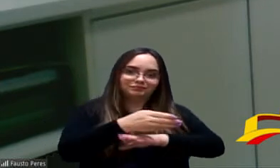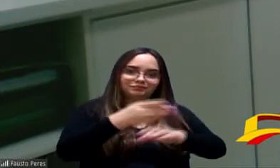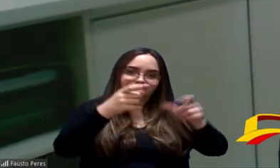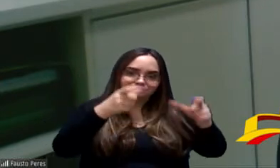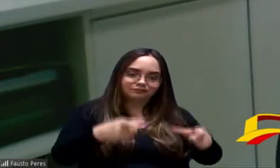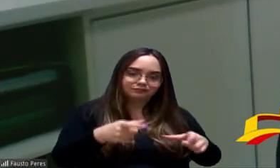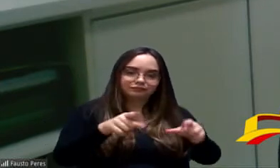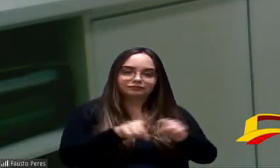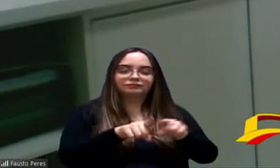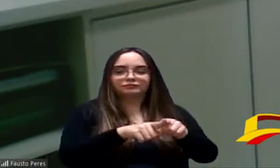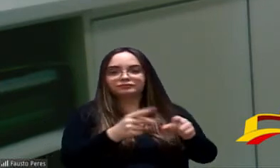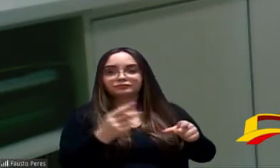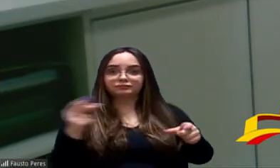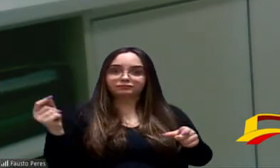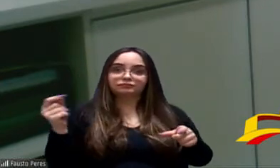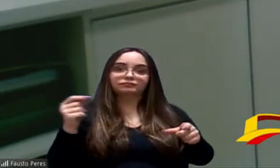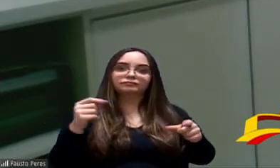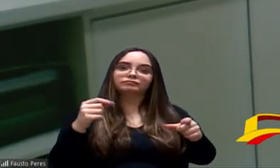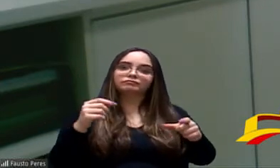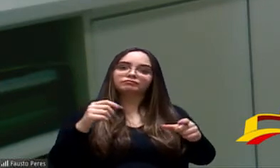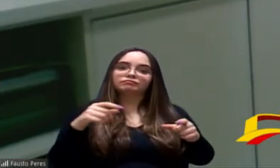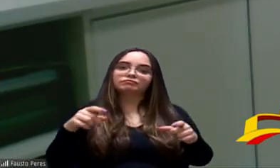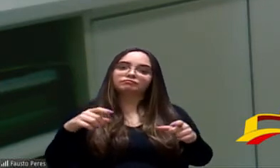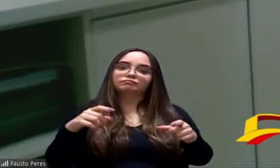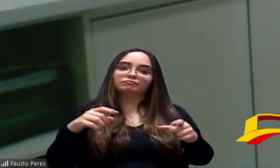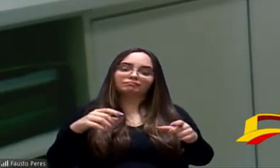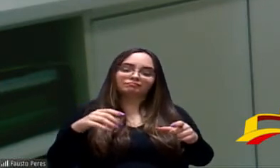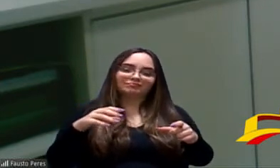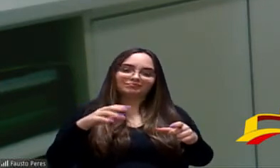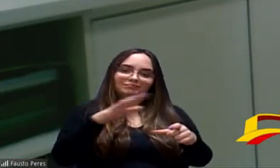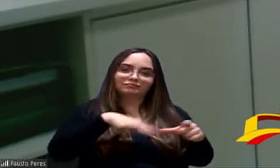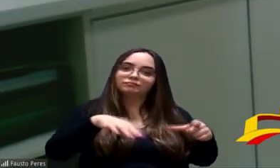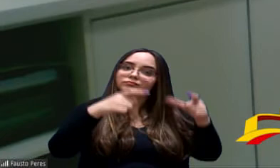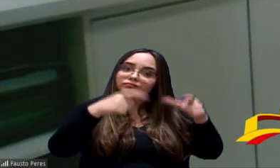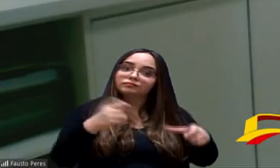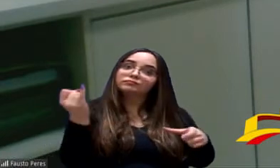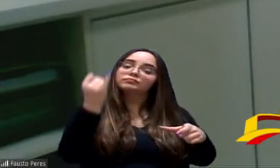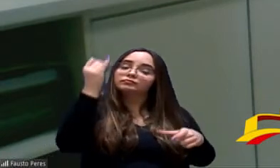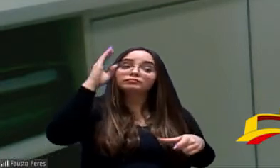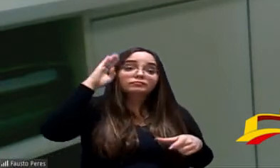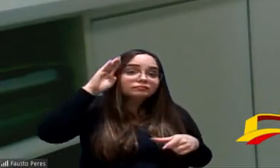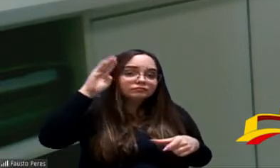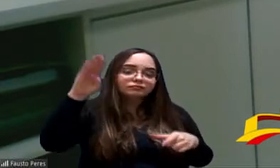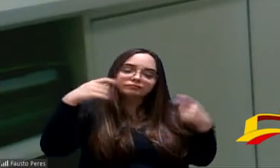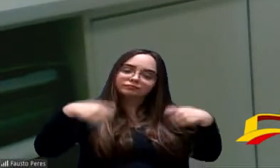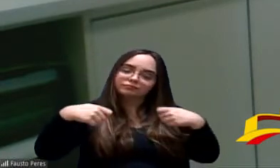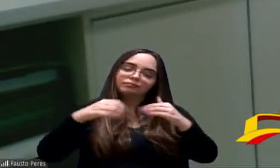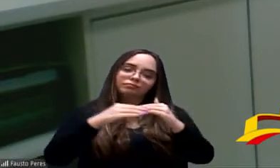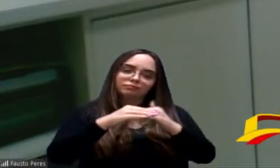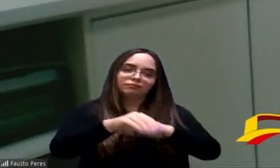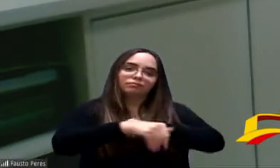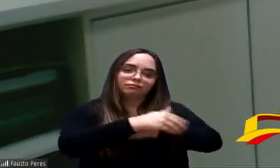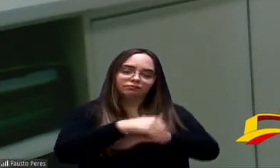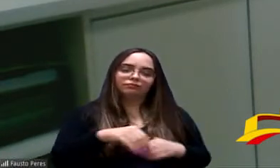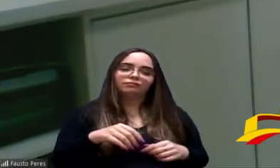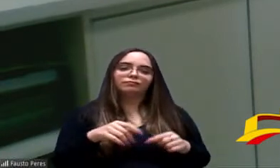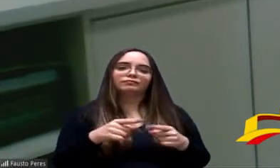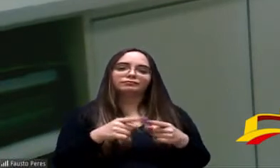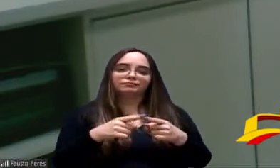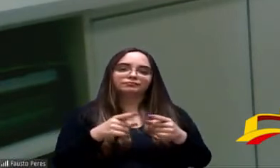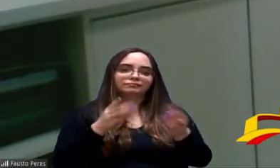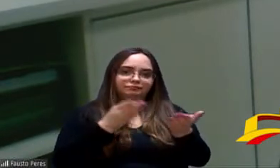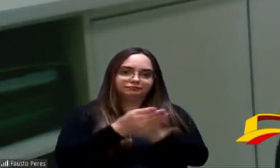vai valorizar aquela região, vai levar dignidade para aquele pessoal ali, é importante. Então, com certeza, você tem meu apoio nesse requerimento que já